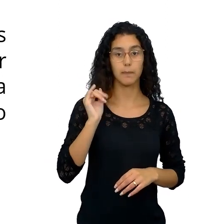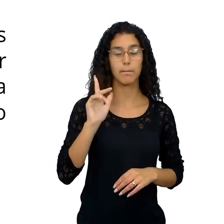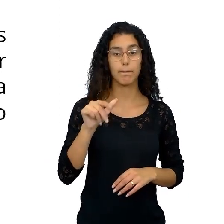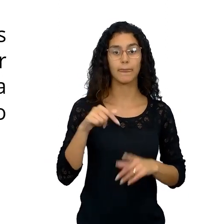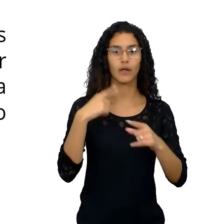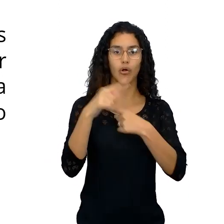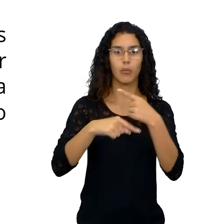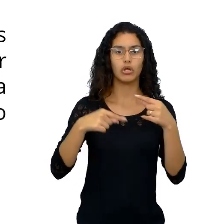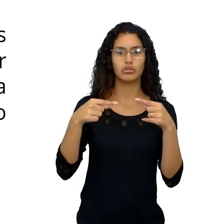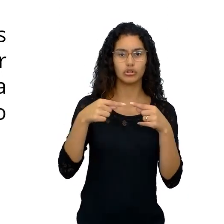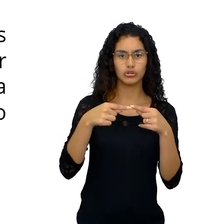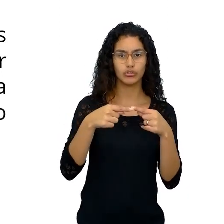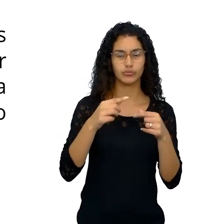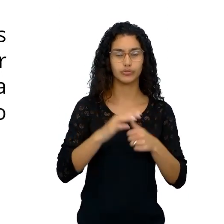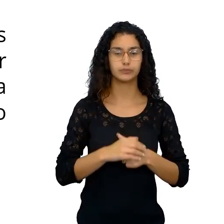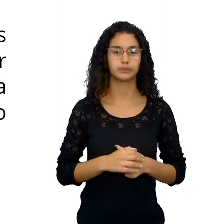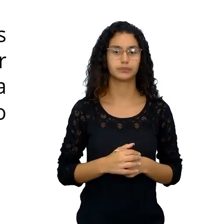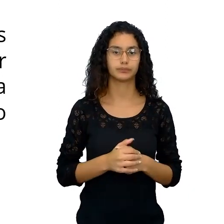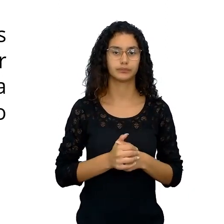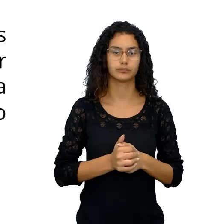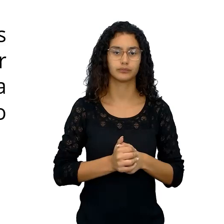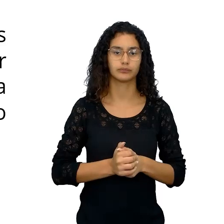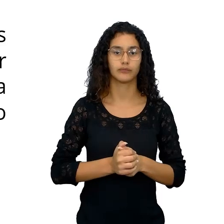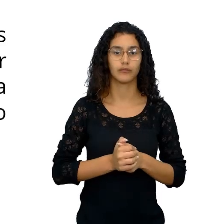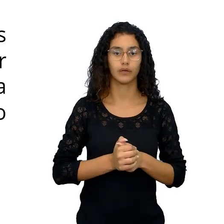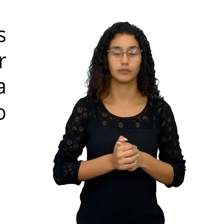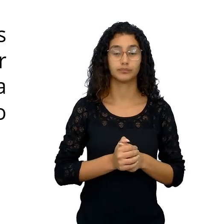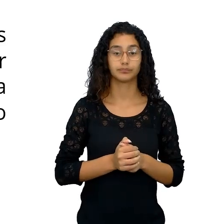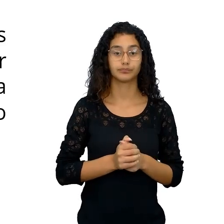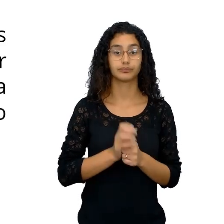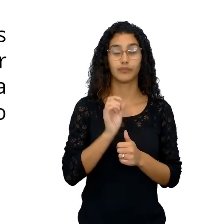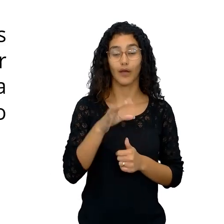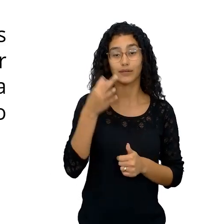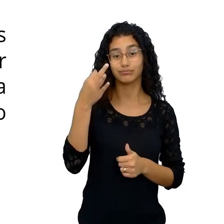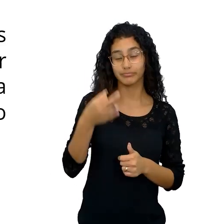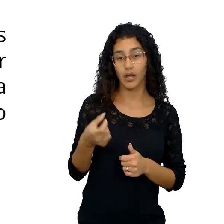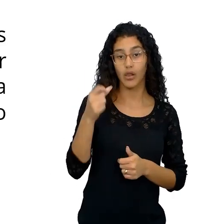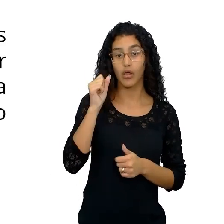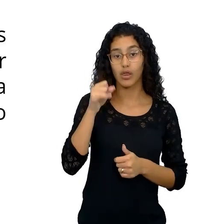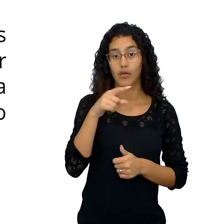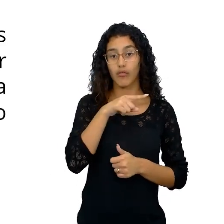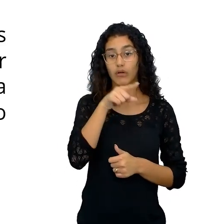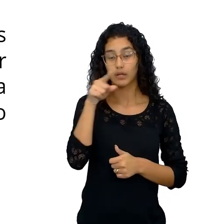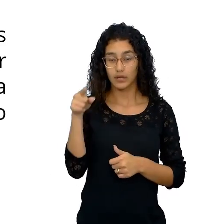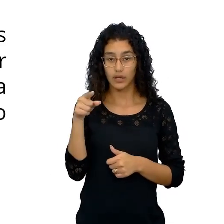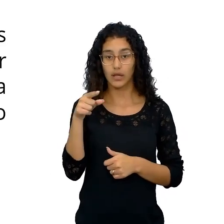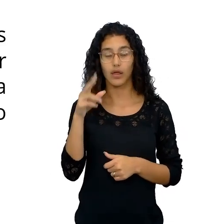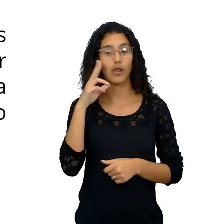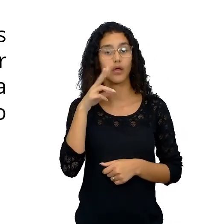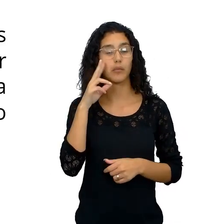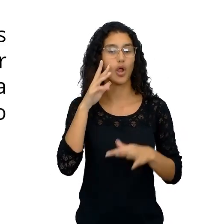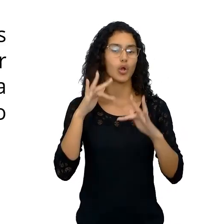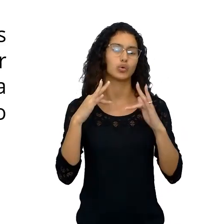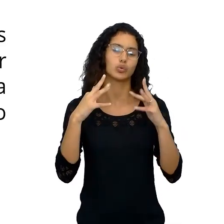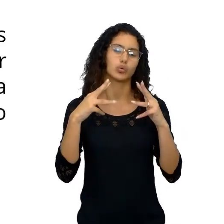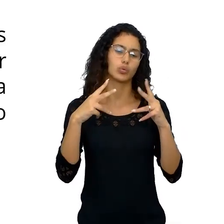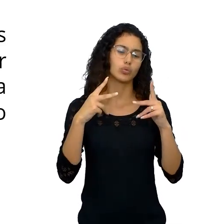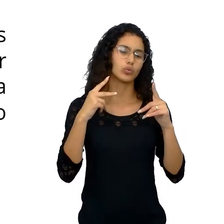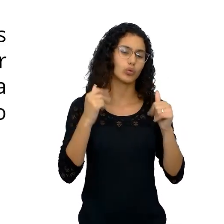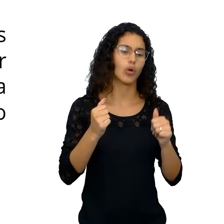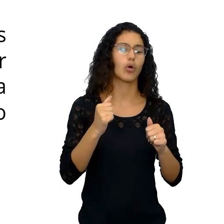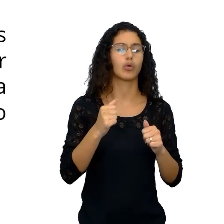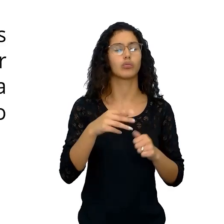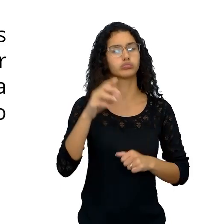esses objetivos, eles só funcionam, na verdade, se vocês levarem em consideração todos os